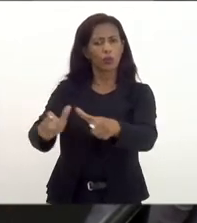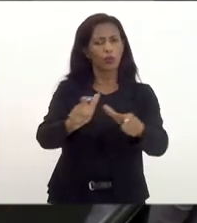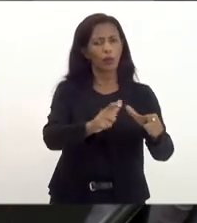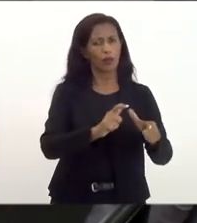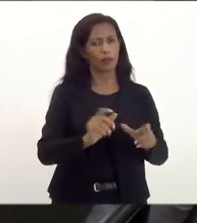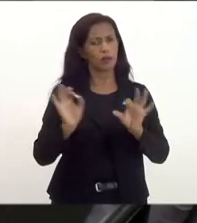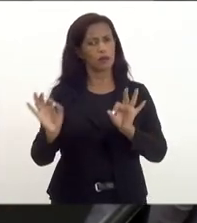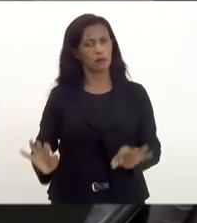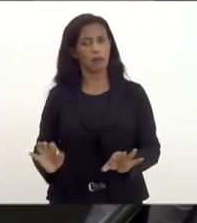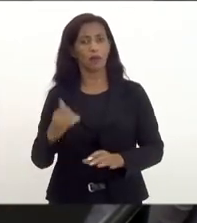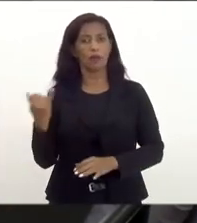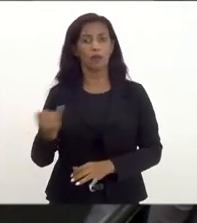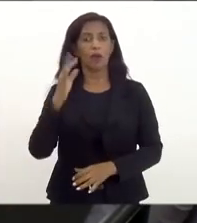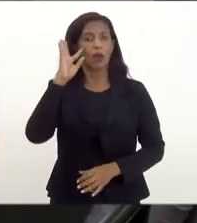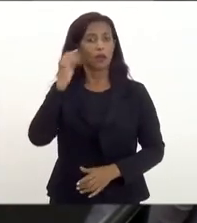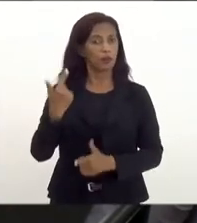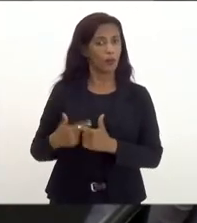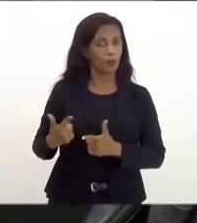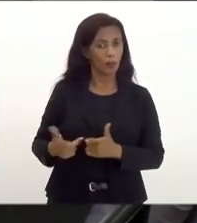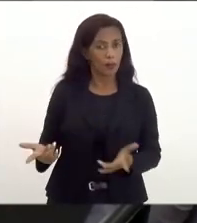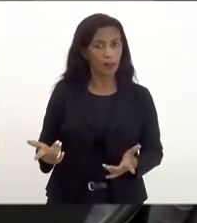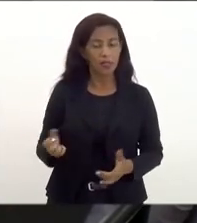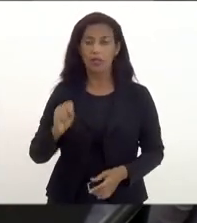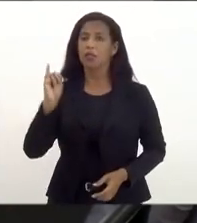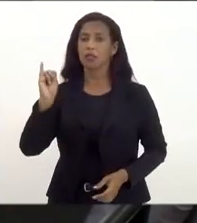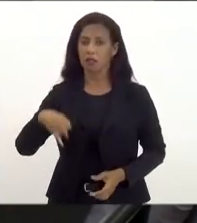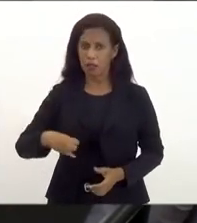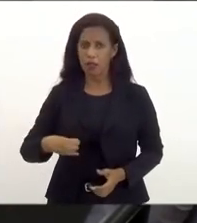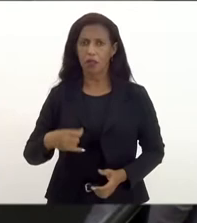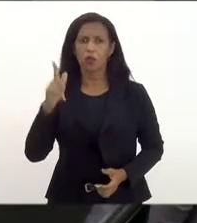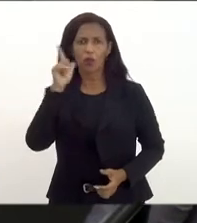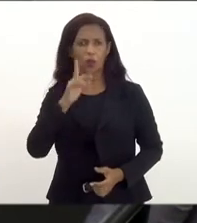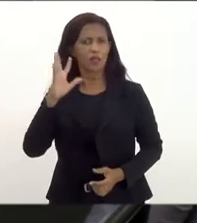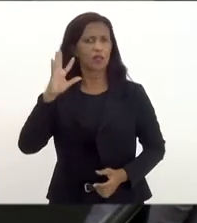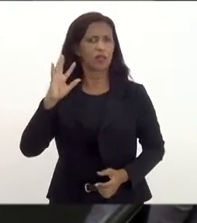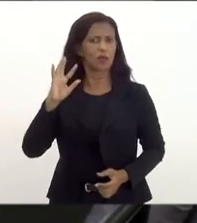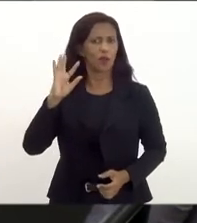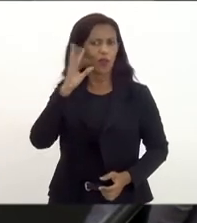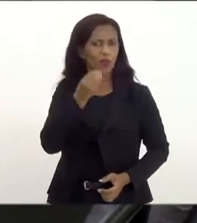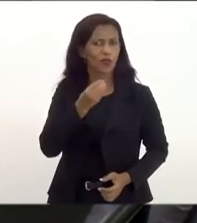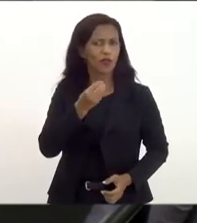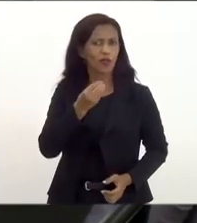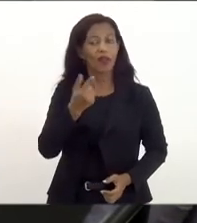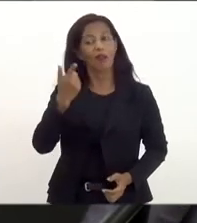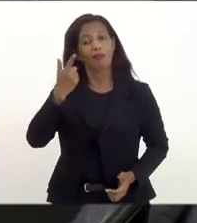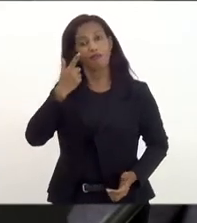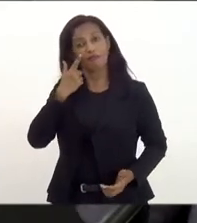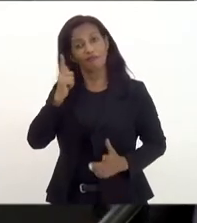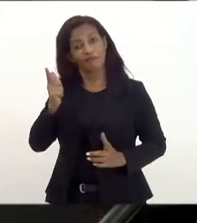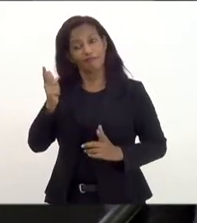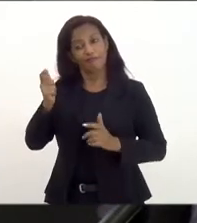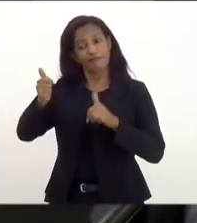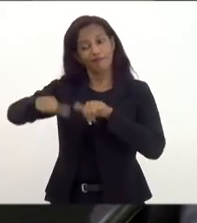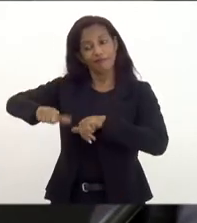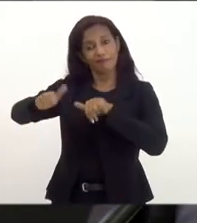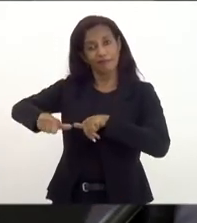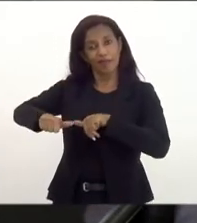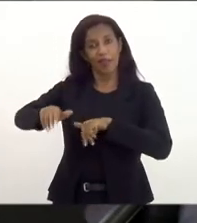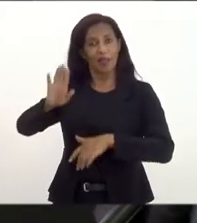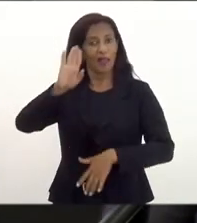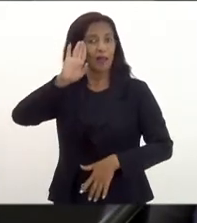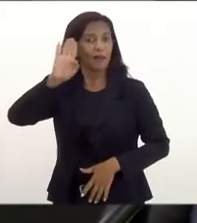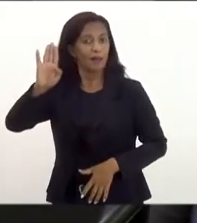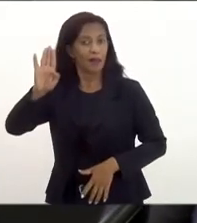é importante resolver os problemas sim conseguimos resolver vamos verificar é